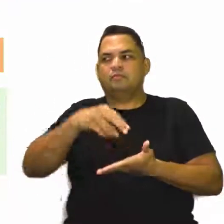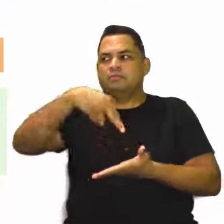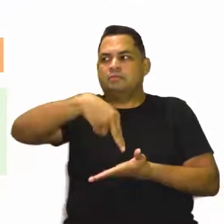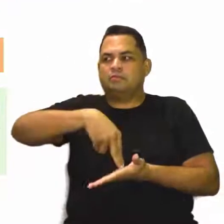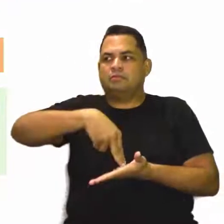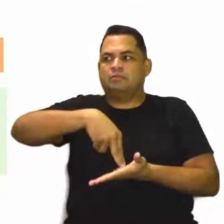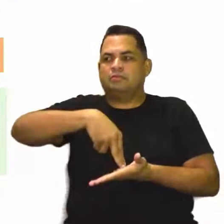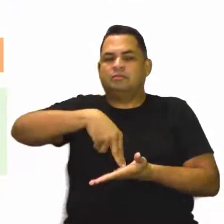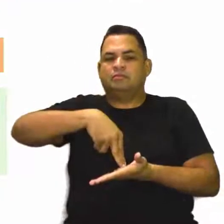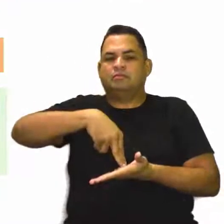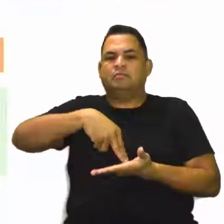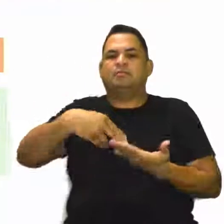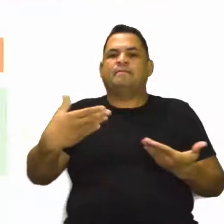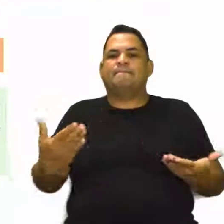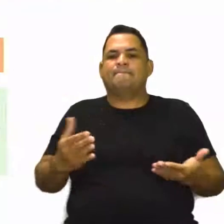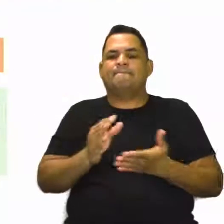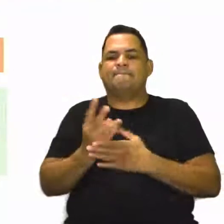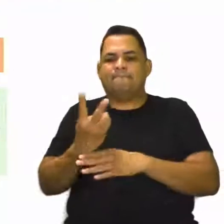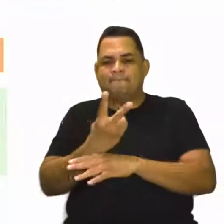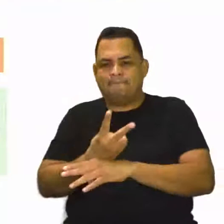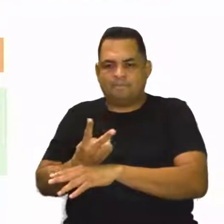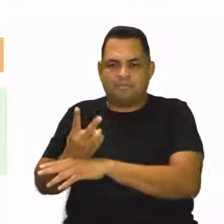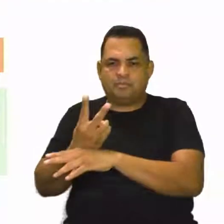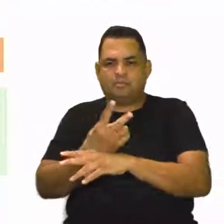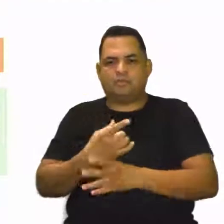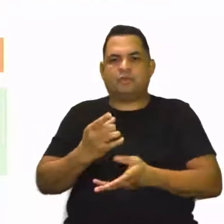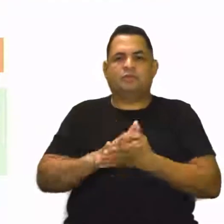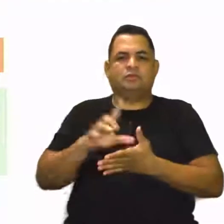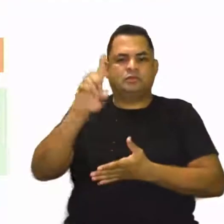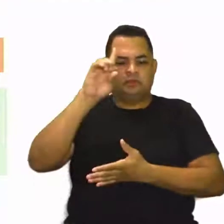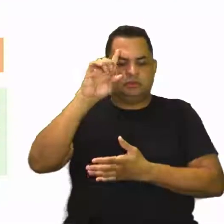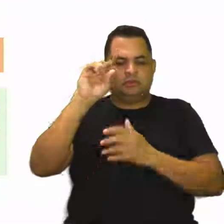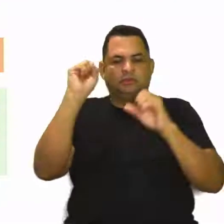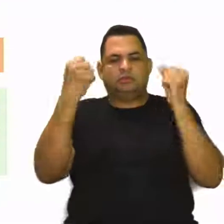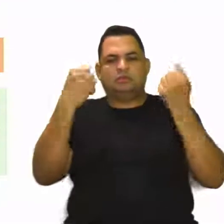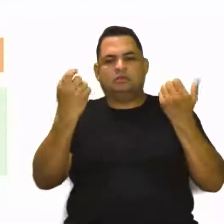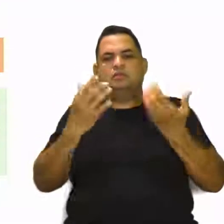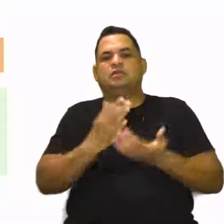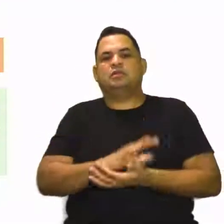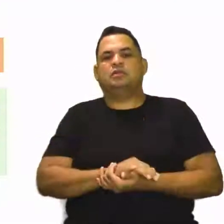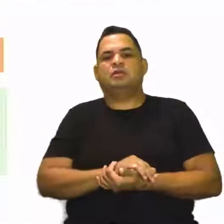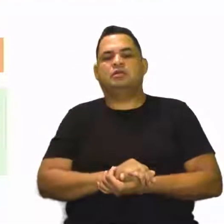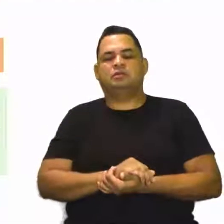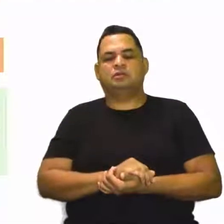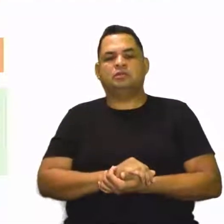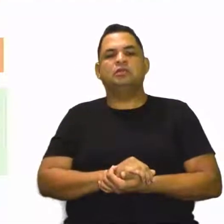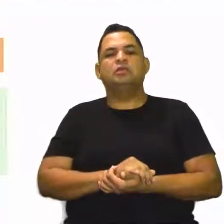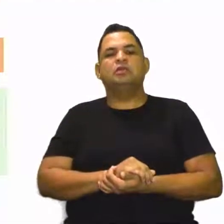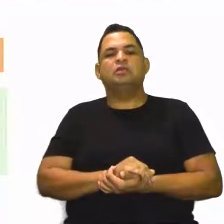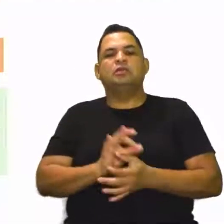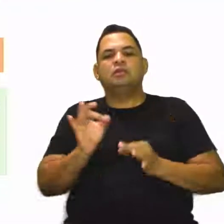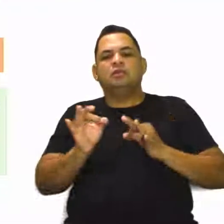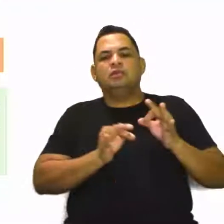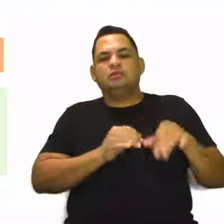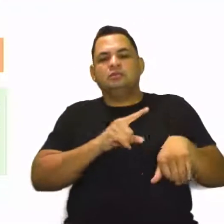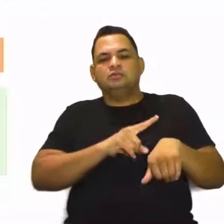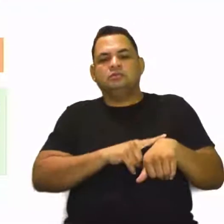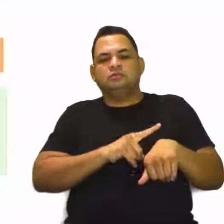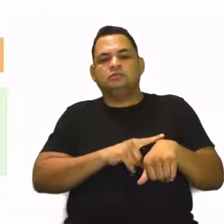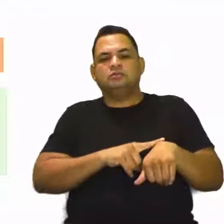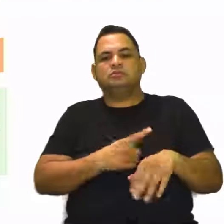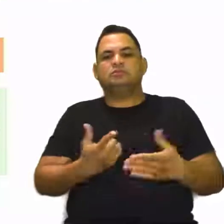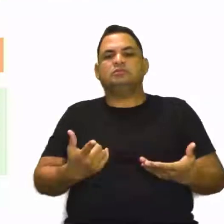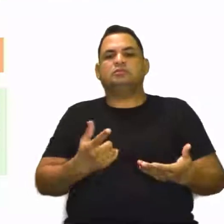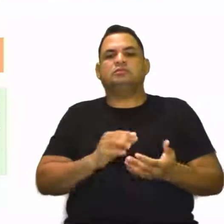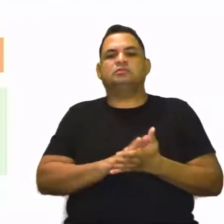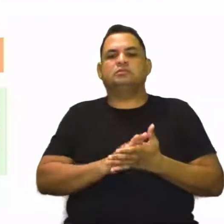em pé, né? Buscar criar uma rotina aí de atividades físicas aí diárias, organizar melhor seu